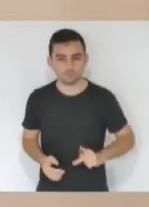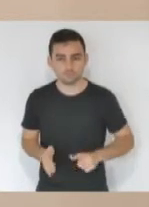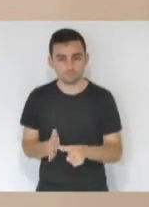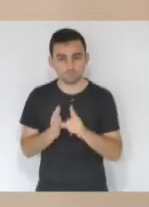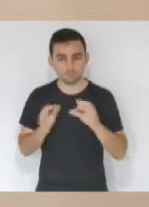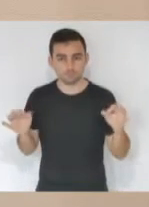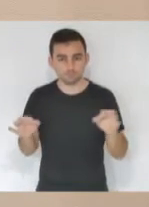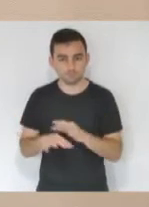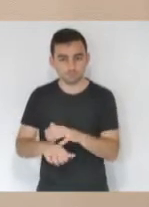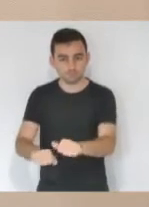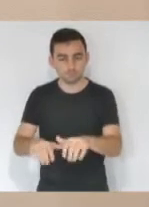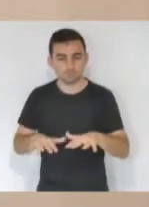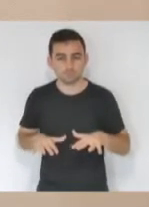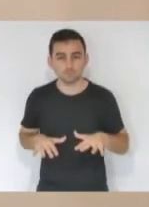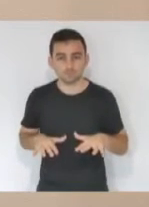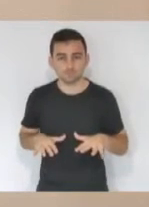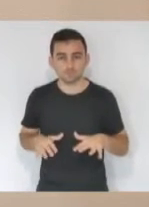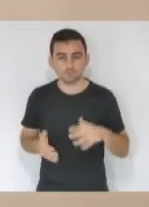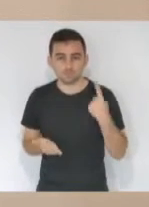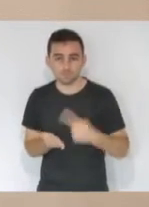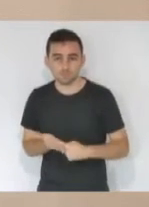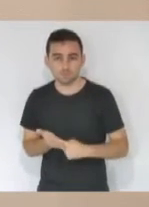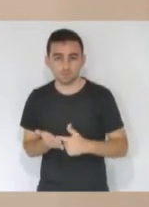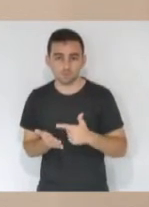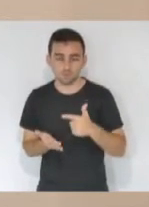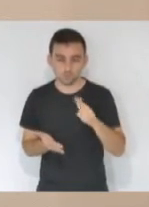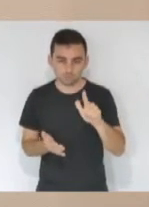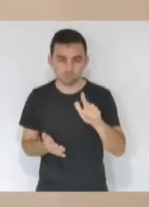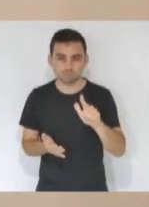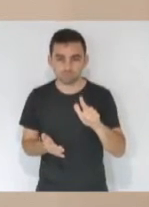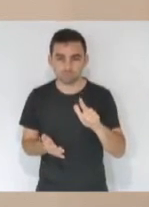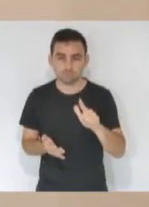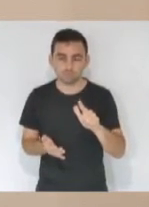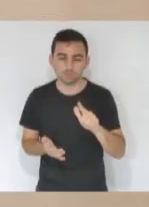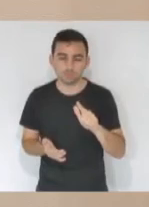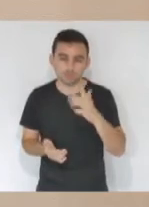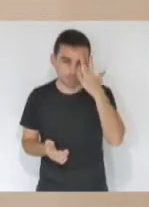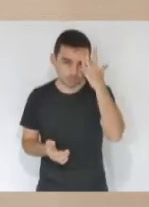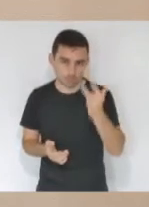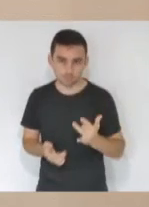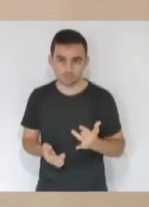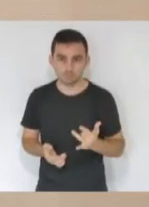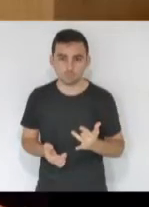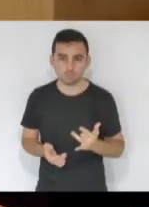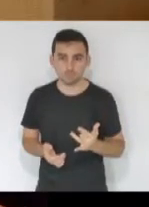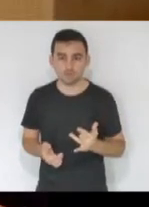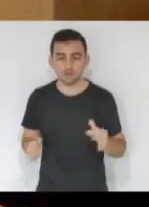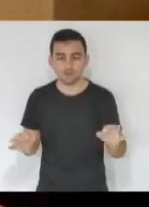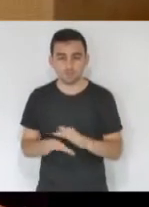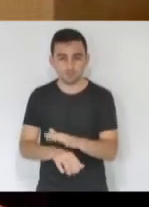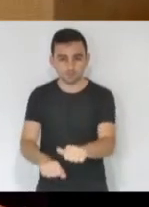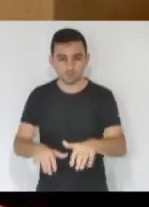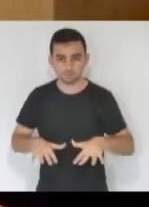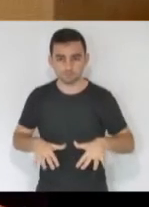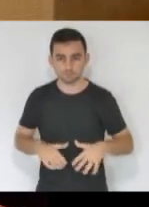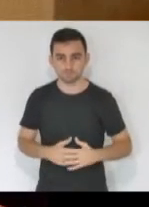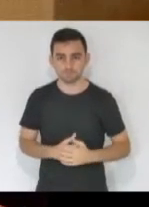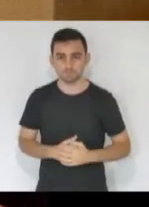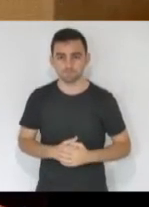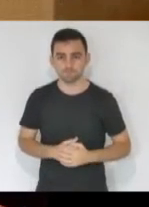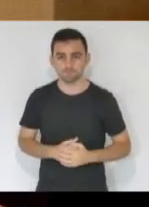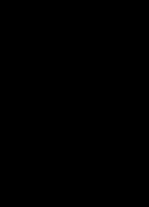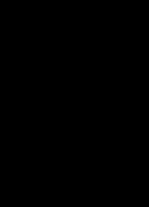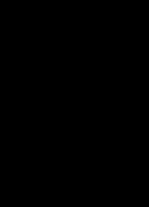encerrar a presente sessão convoca a outra ordinária para o dia de amanhã está encerrada a presente sessão